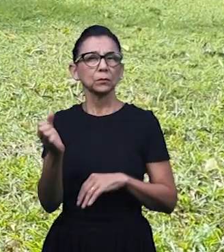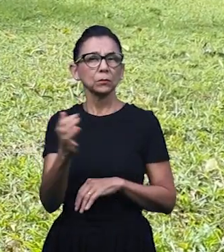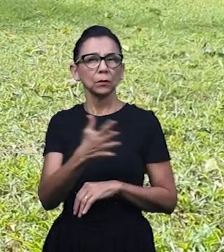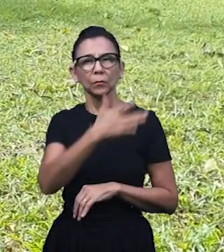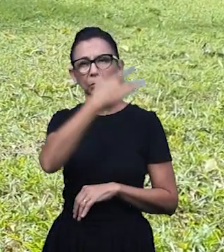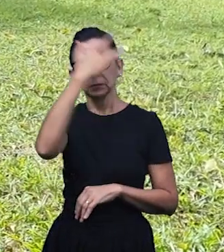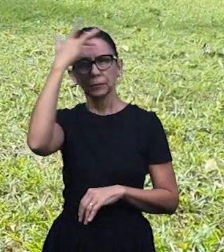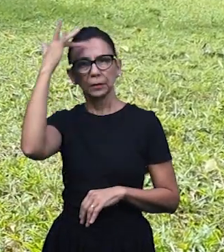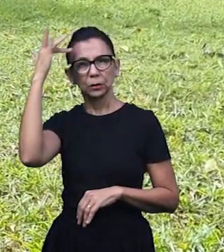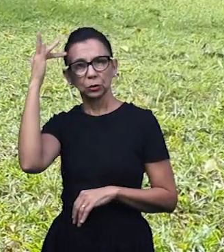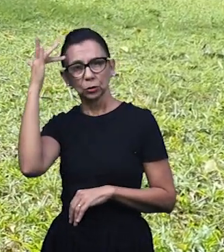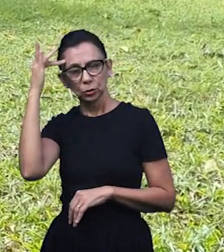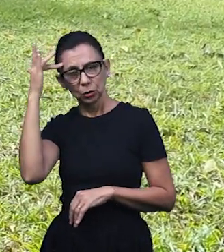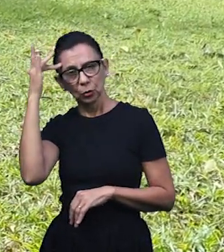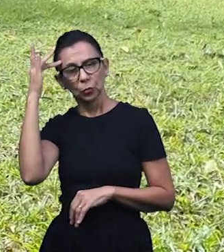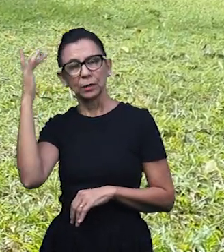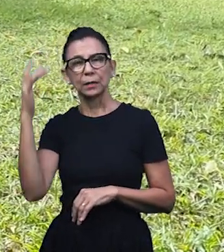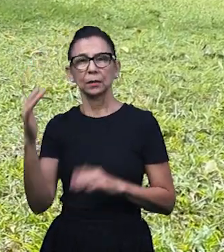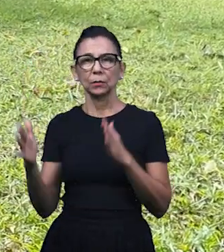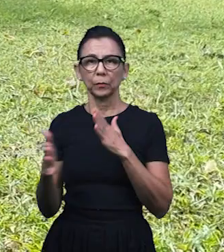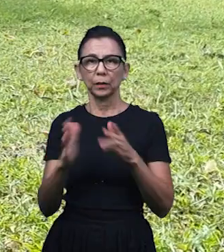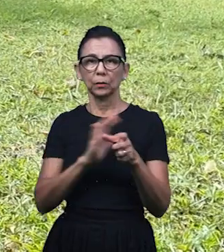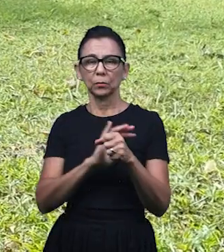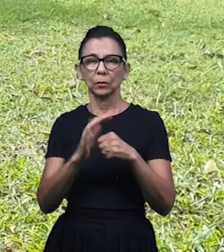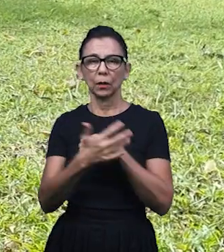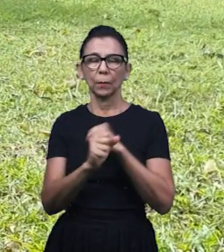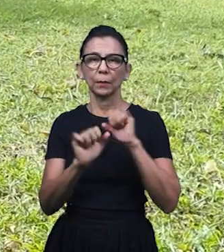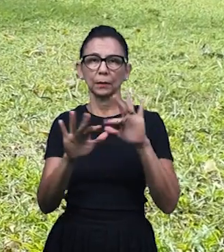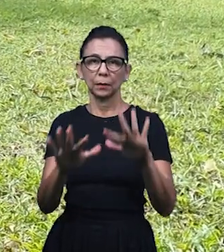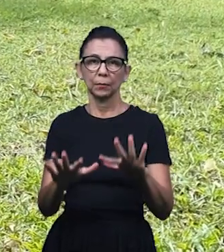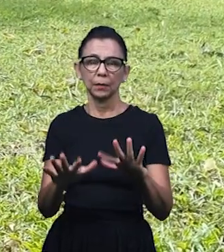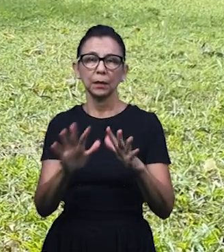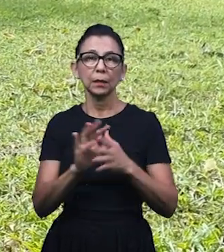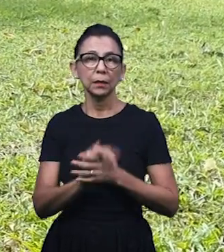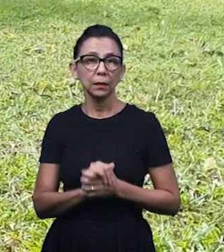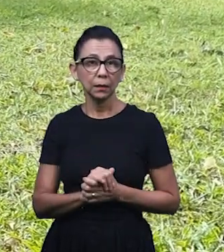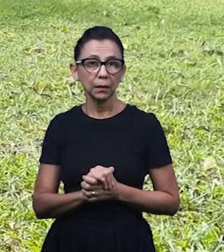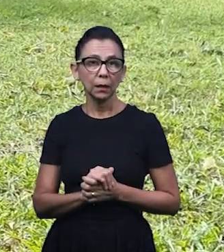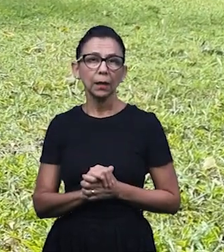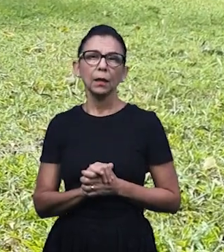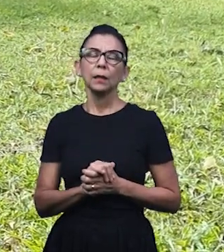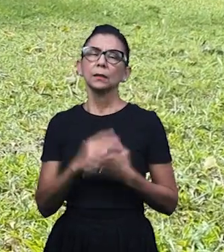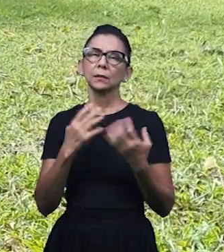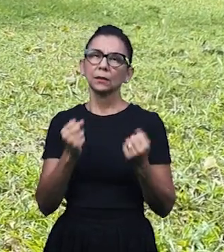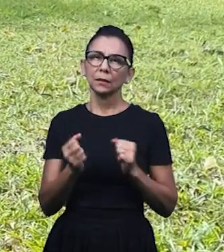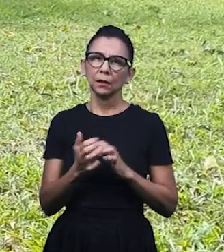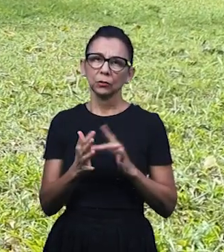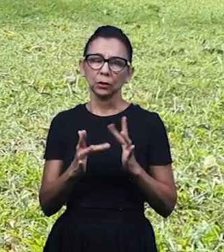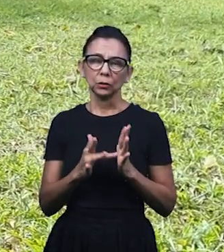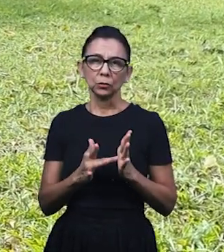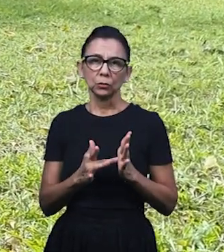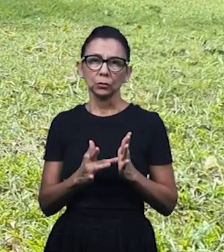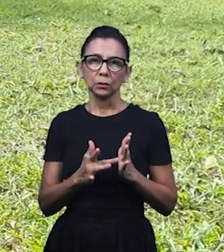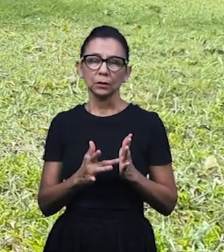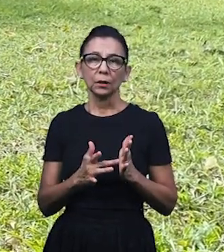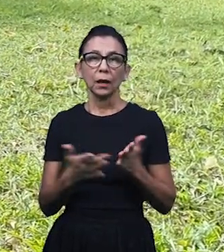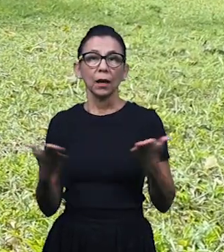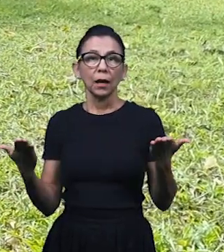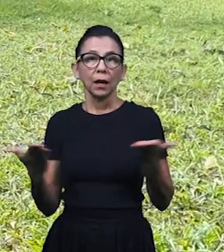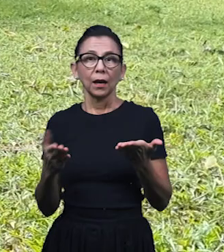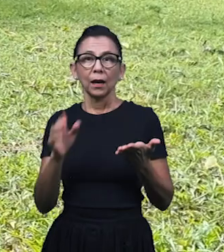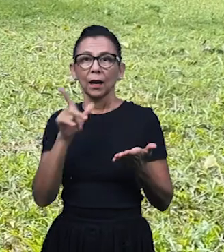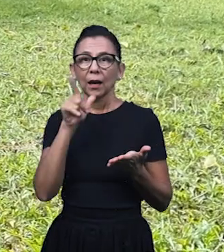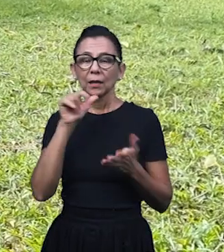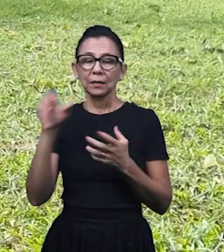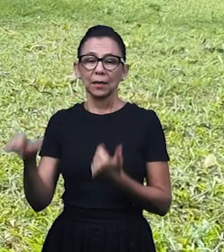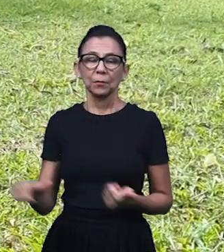se converteram durante esse período da pandemia desceram as águas neste fim de semana aqui no nosso Manaim. Foi um grupo